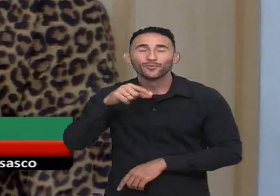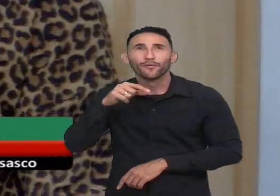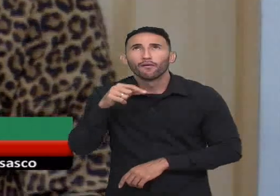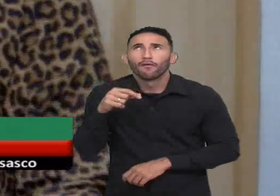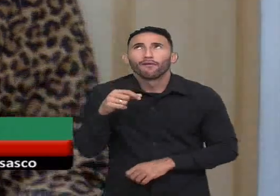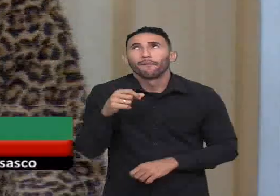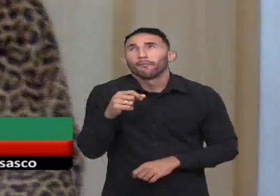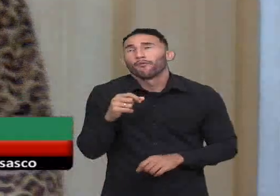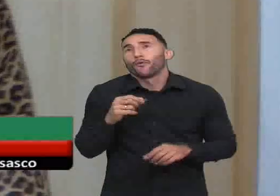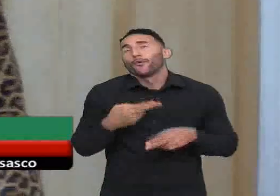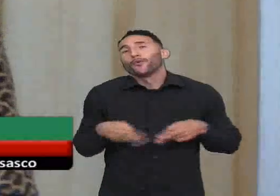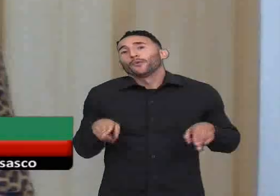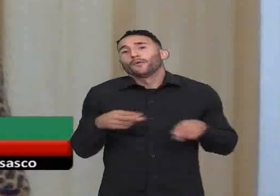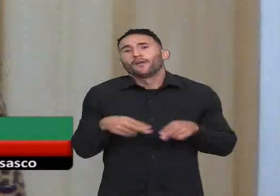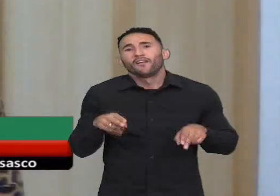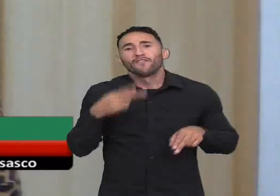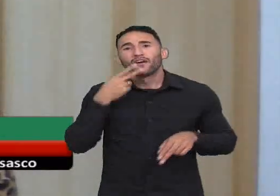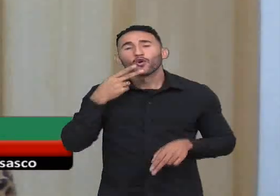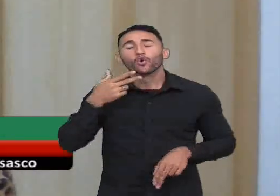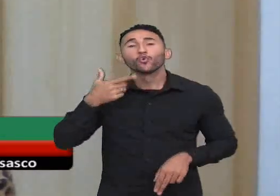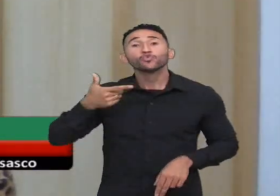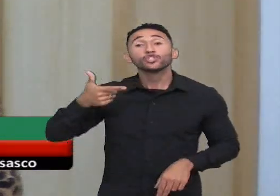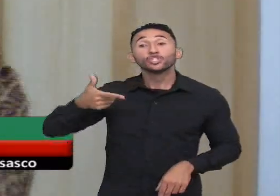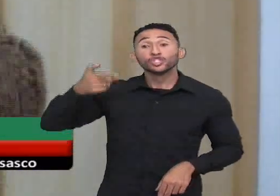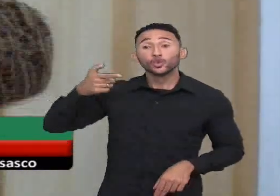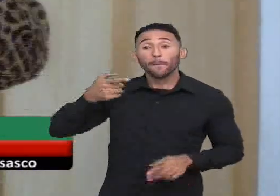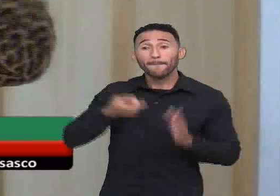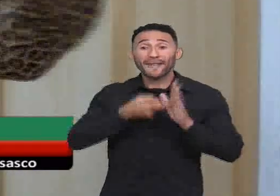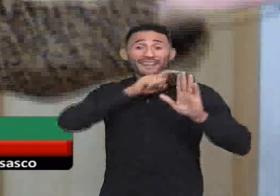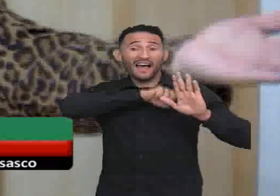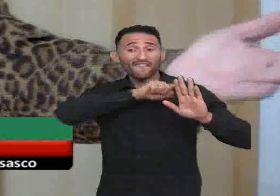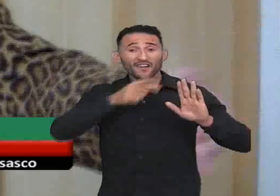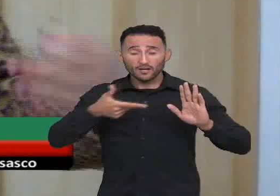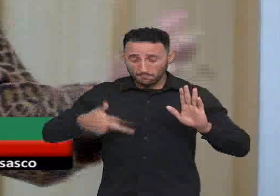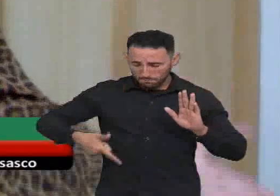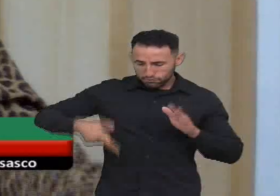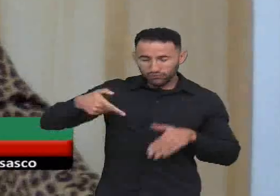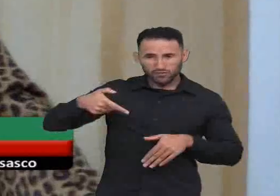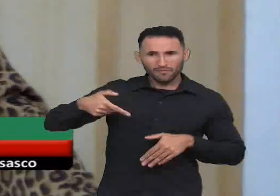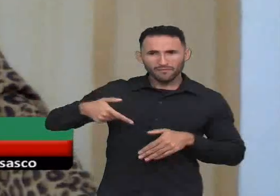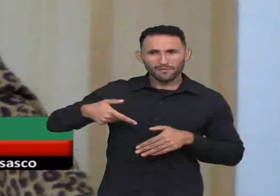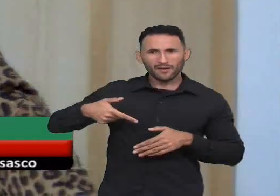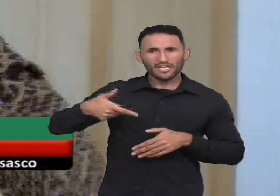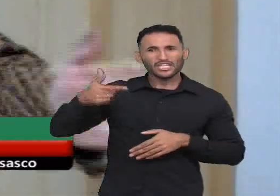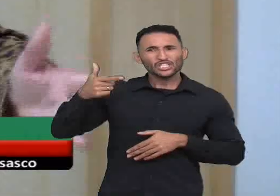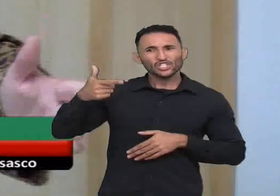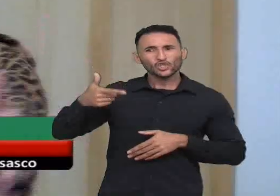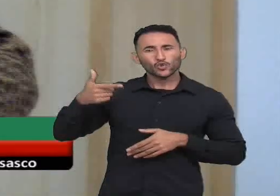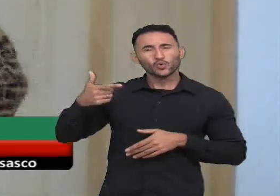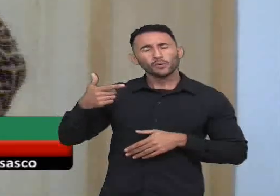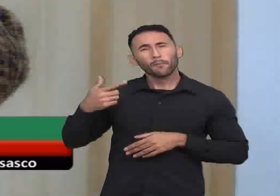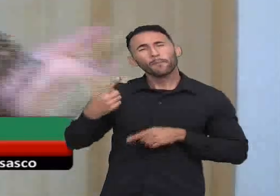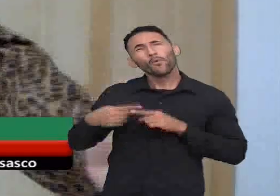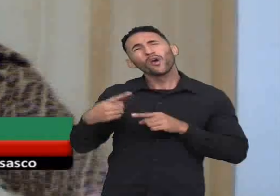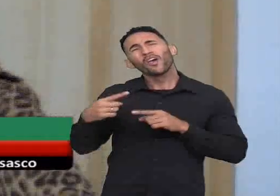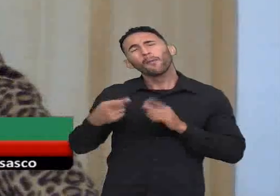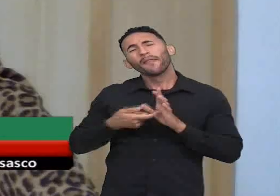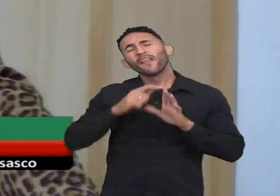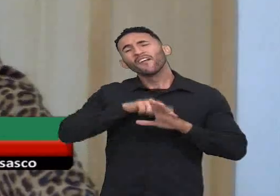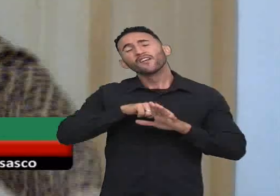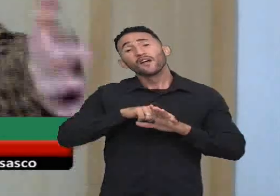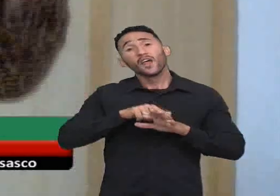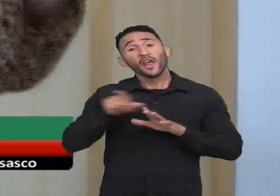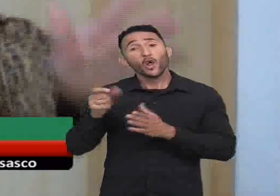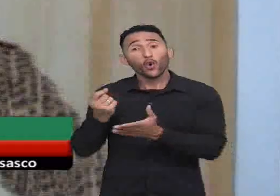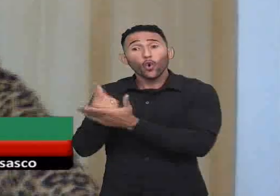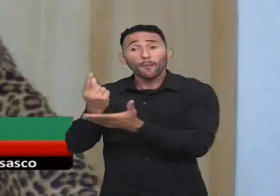Ele falou tiro de fuzil porque o governador, além de querer privatizar tudo que é estatal, ele vai lá e compra um monte de fuzil mesmo